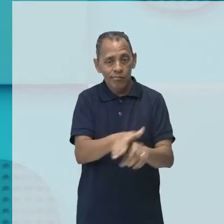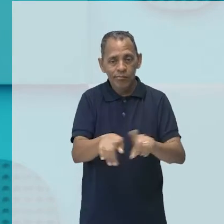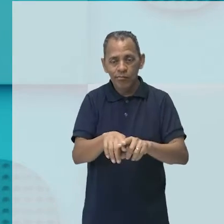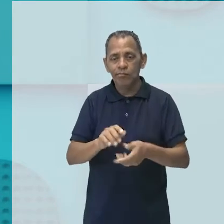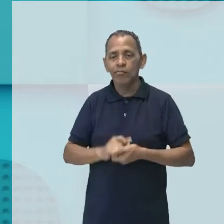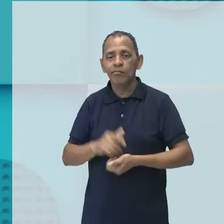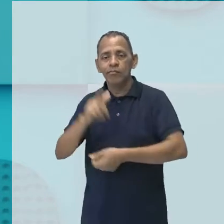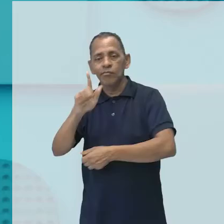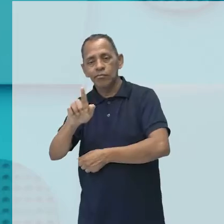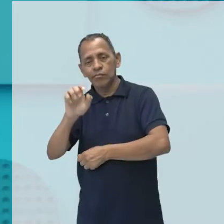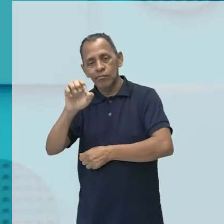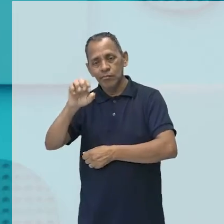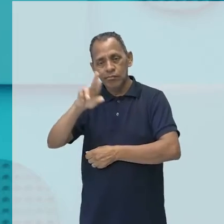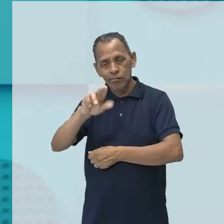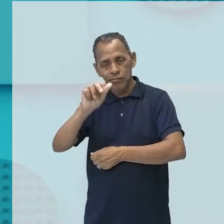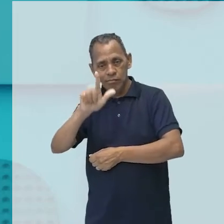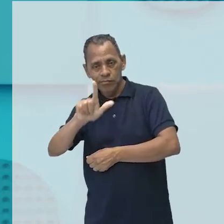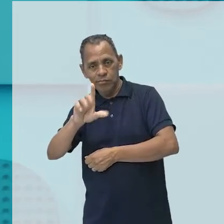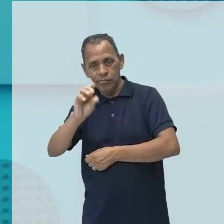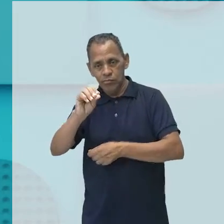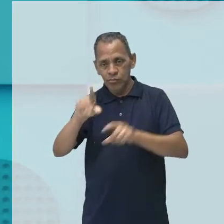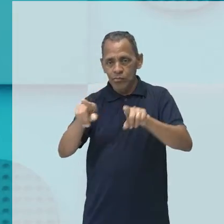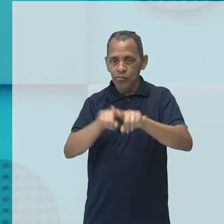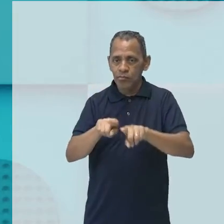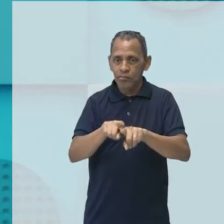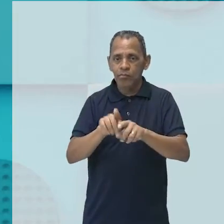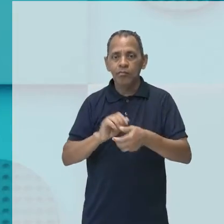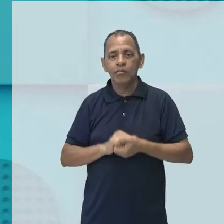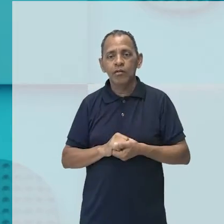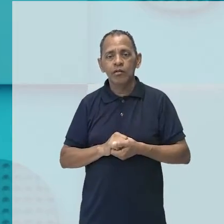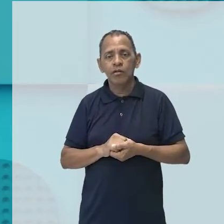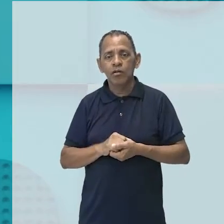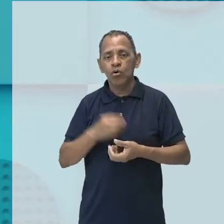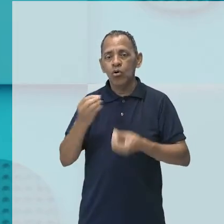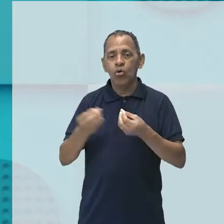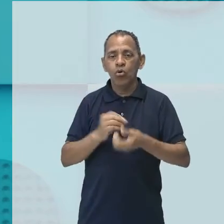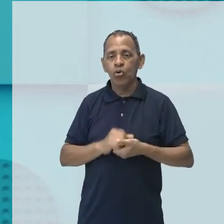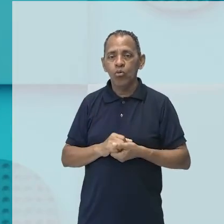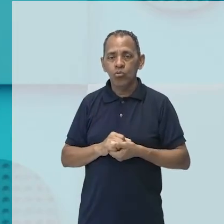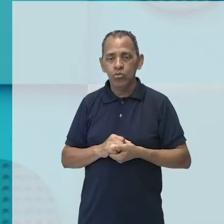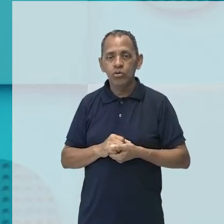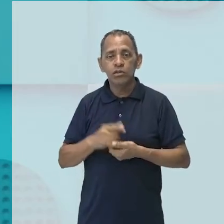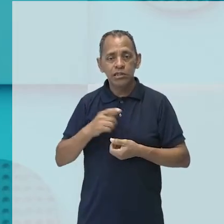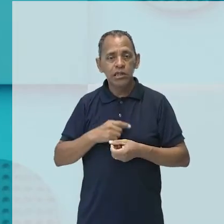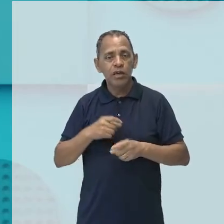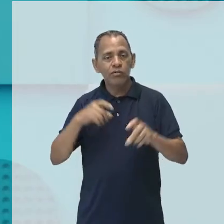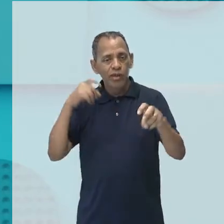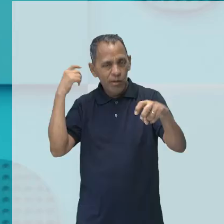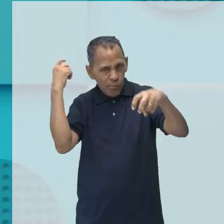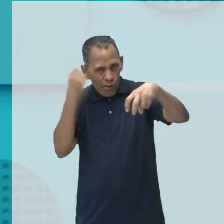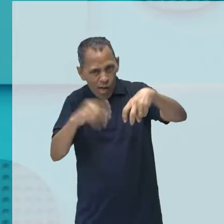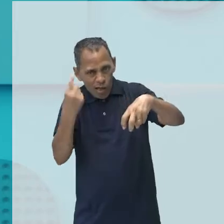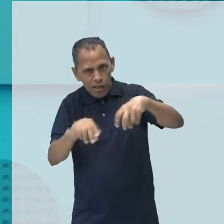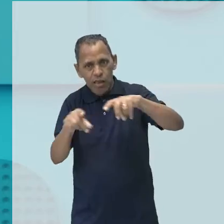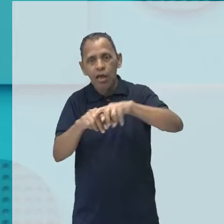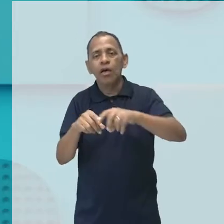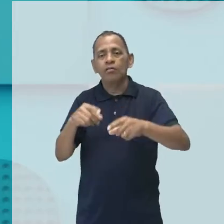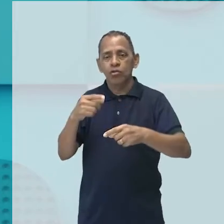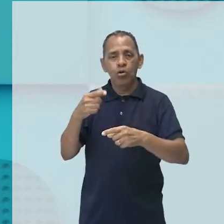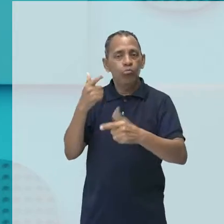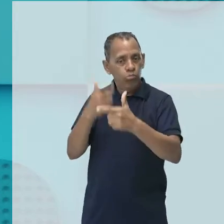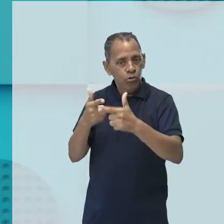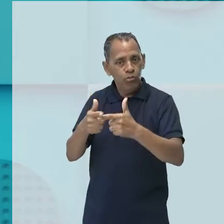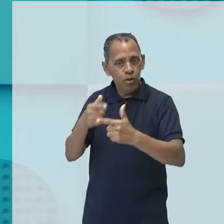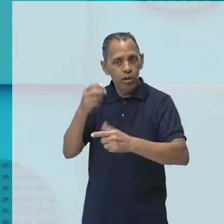tanta tortura devido a essa música que ele ficou meio um pouco debilitado mentalmente,